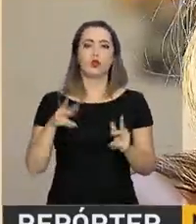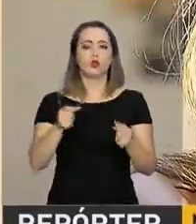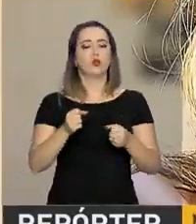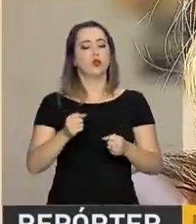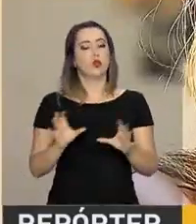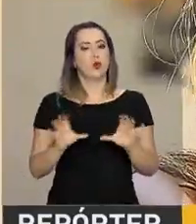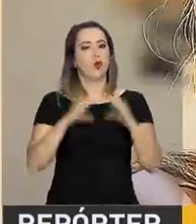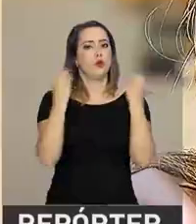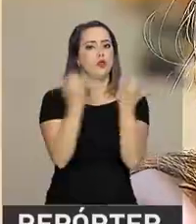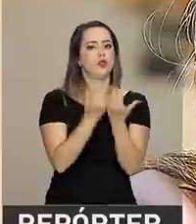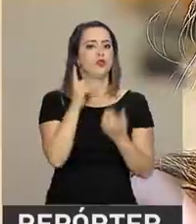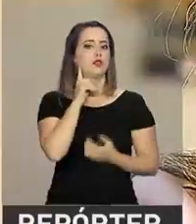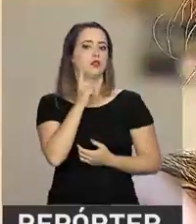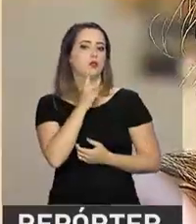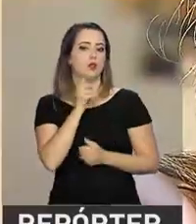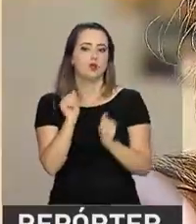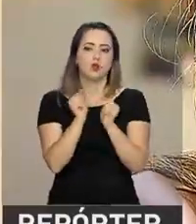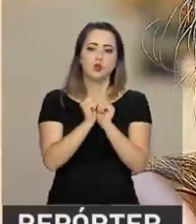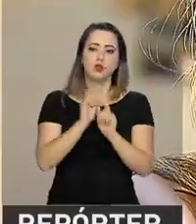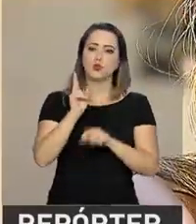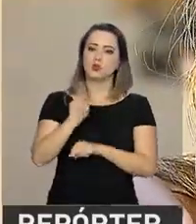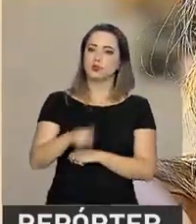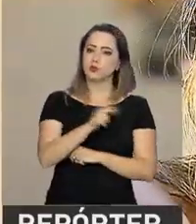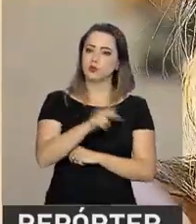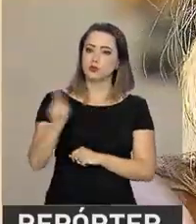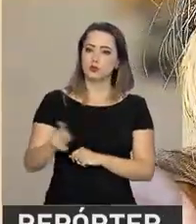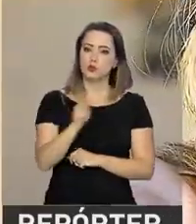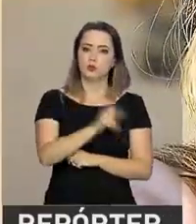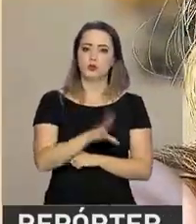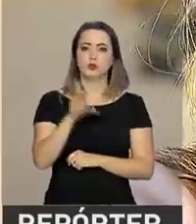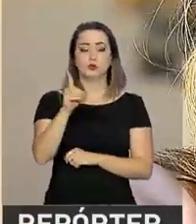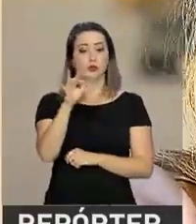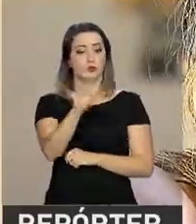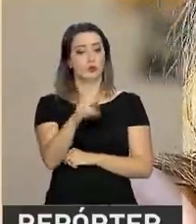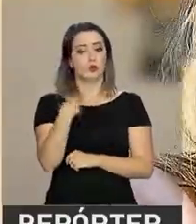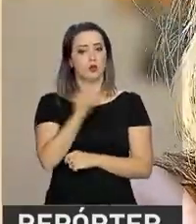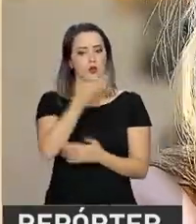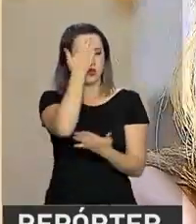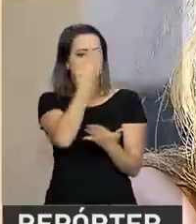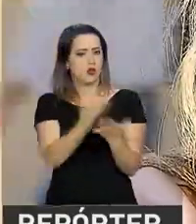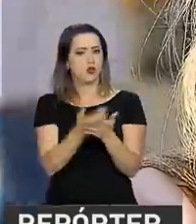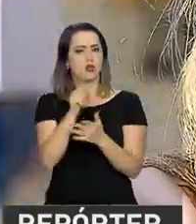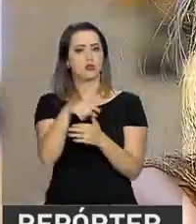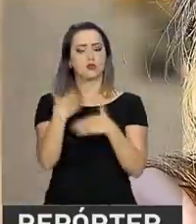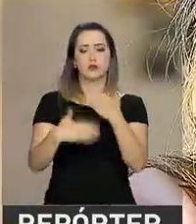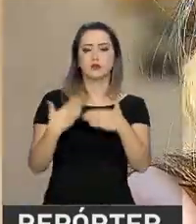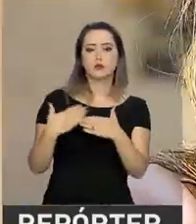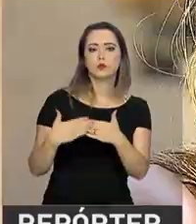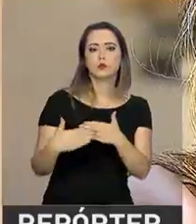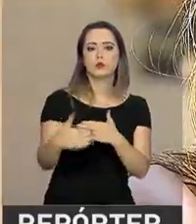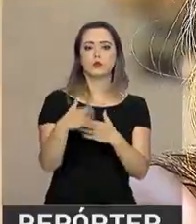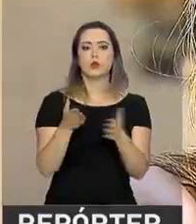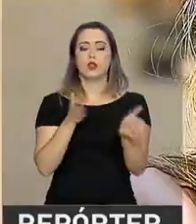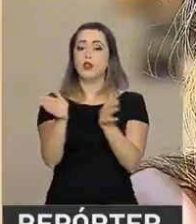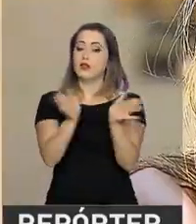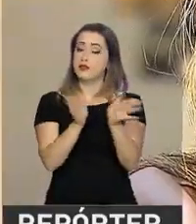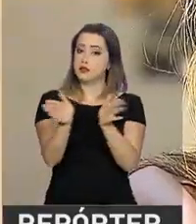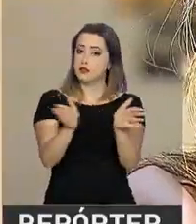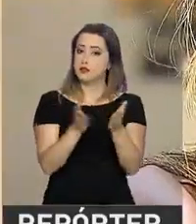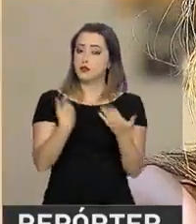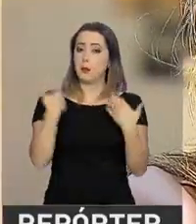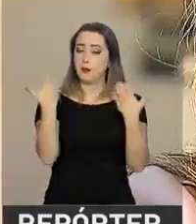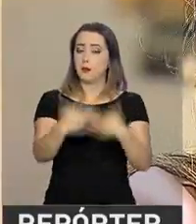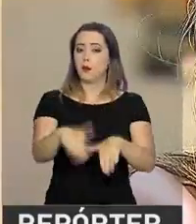surda, juntamente com todos os professores do Distrito Federal. Porque nós acreditamos que à medida que ele tem acessibilidade,